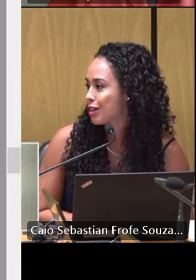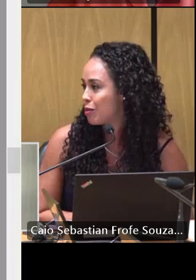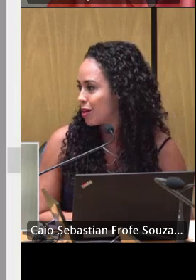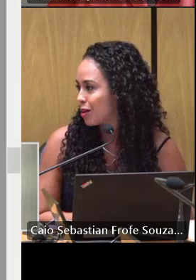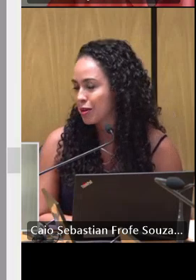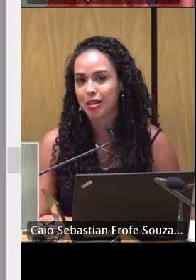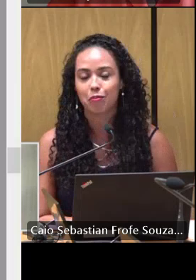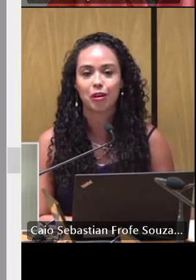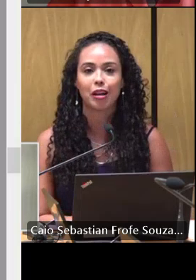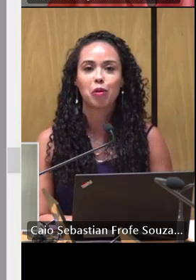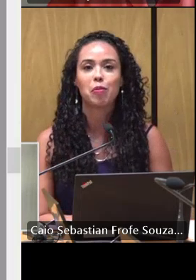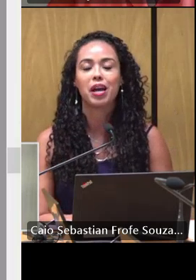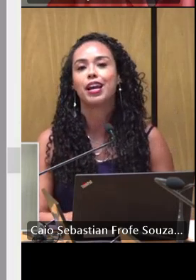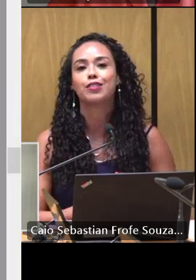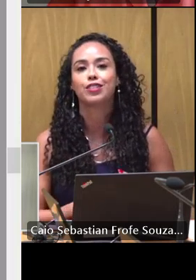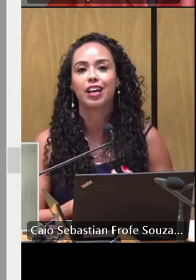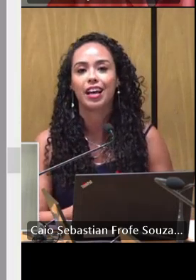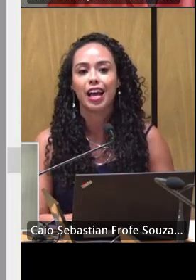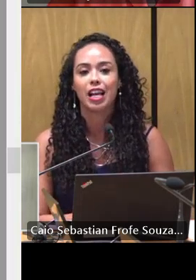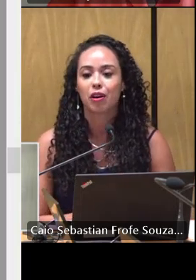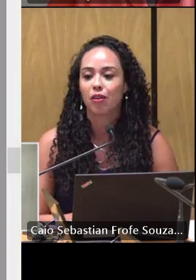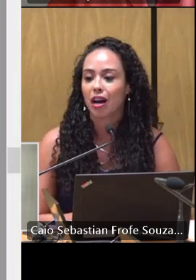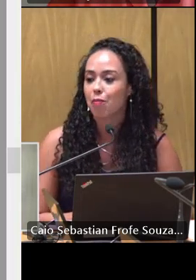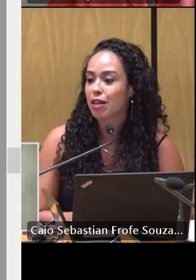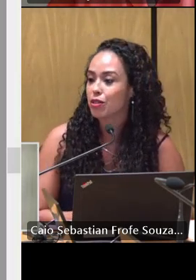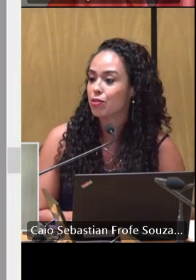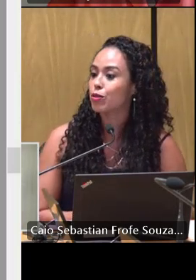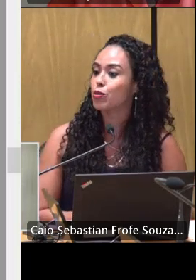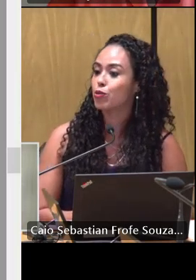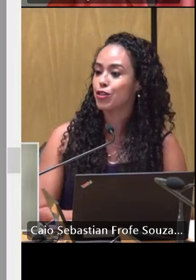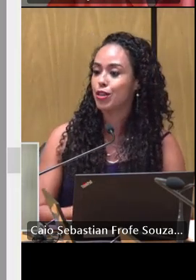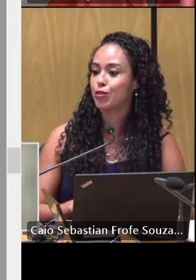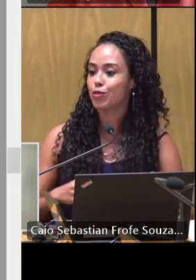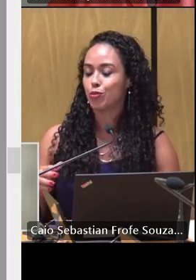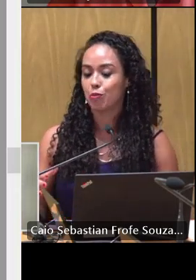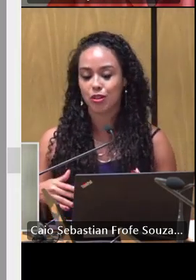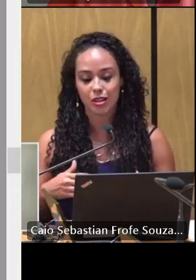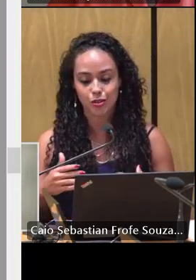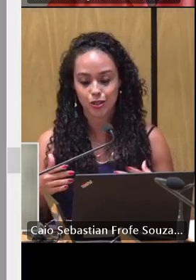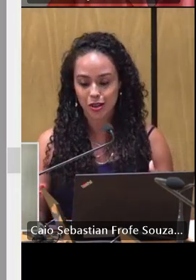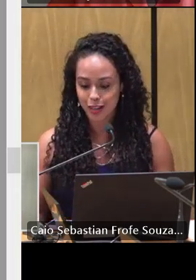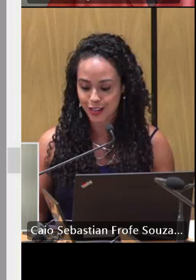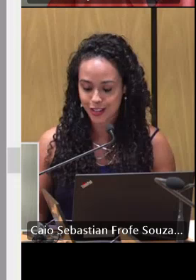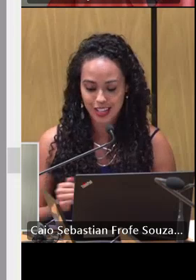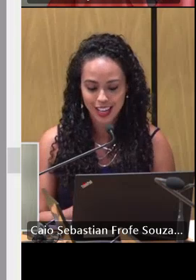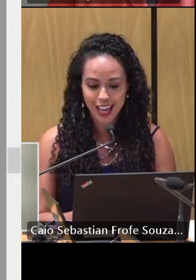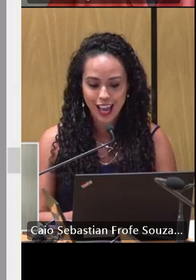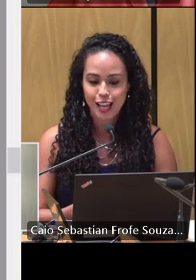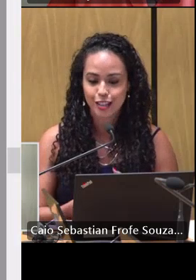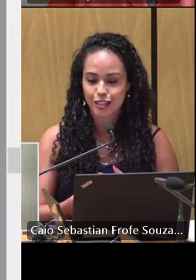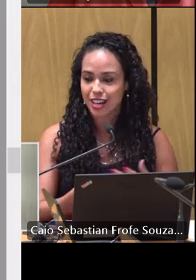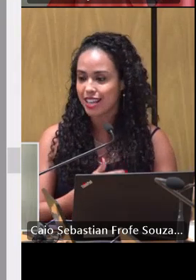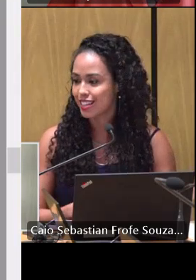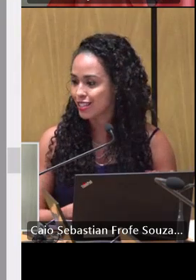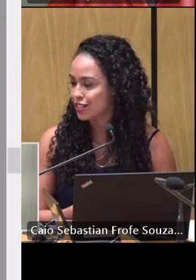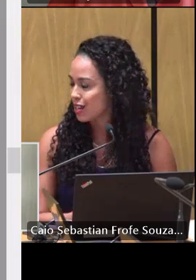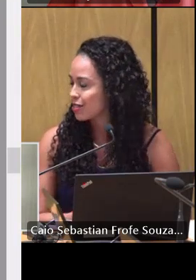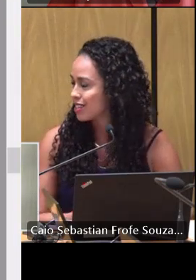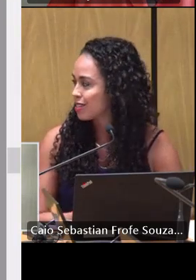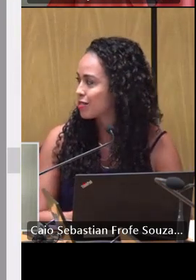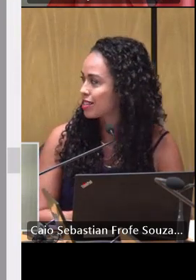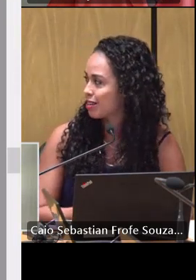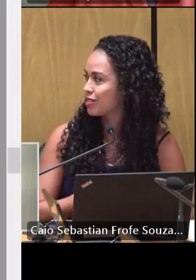Avenida Rio Branco por exemplo atualmente né ele vai colocar abaixo diversos cortiços num projeto justamente de retirada desses